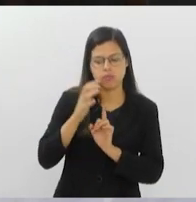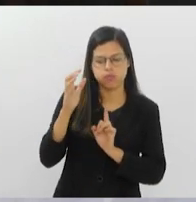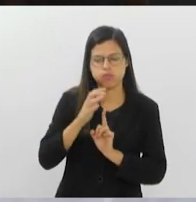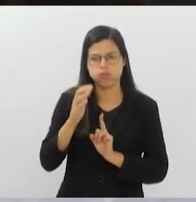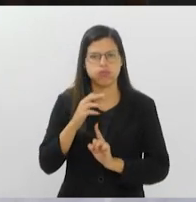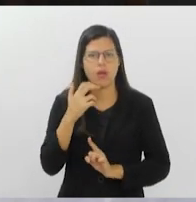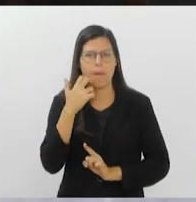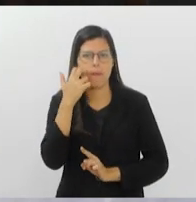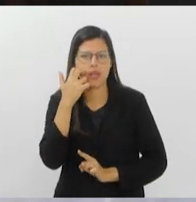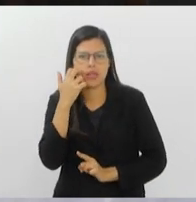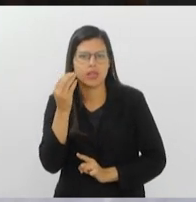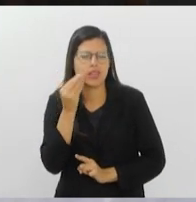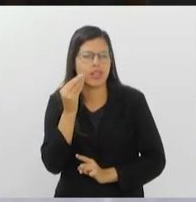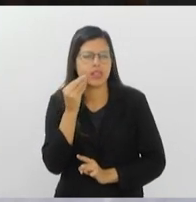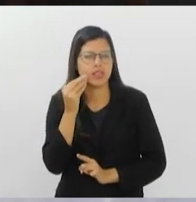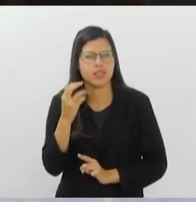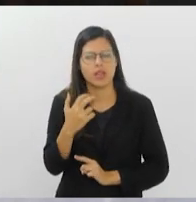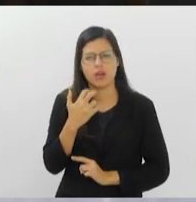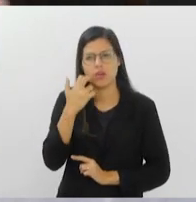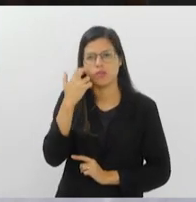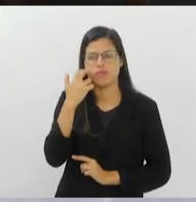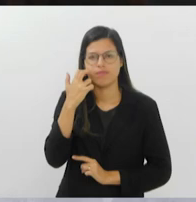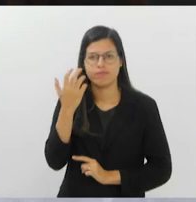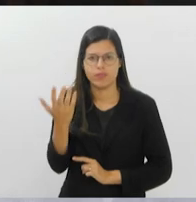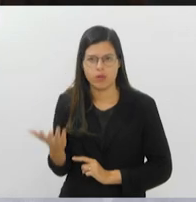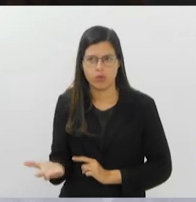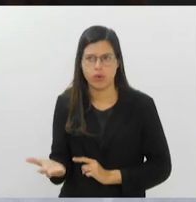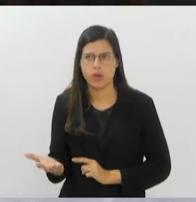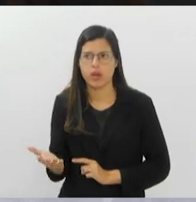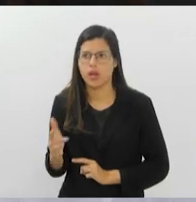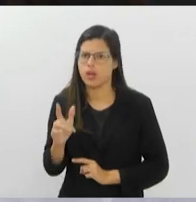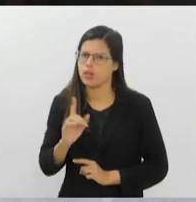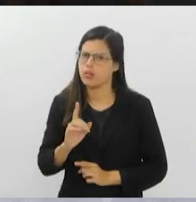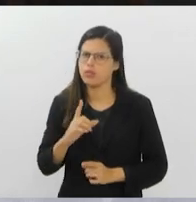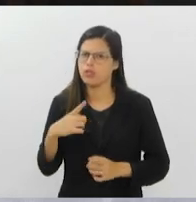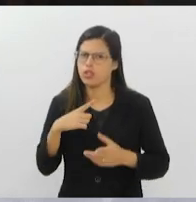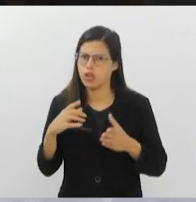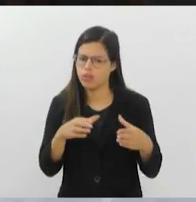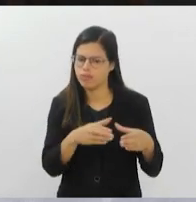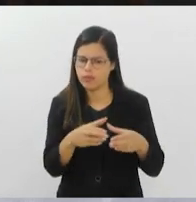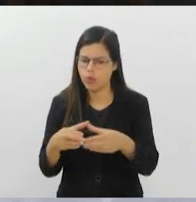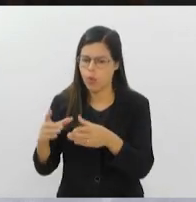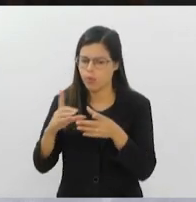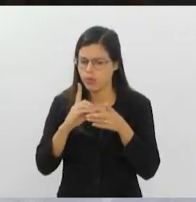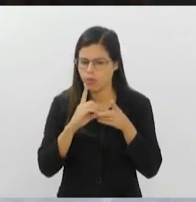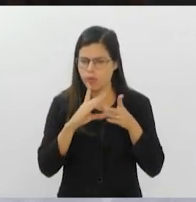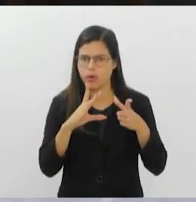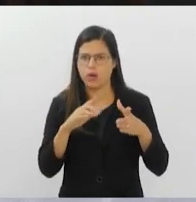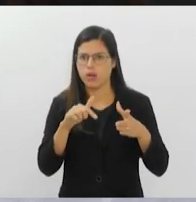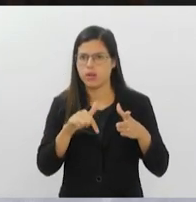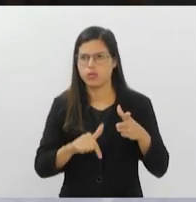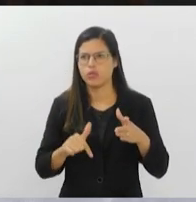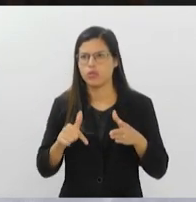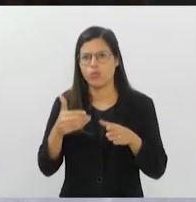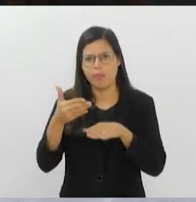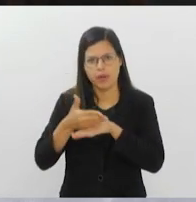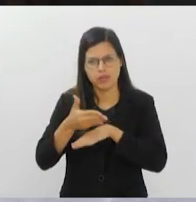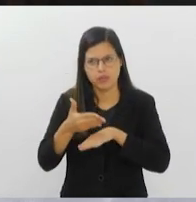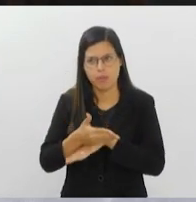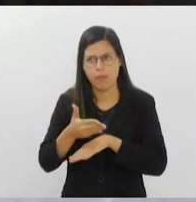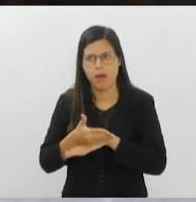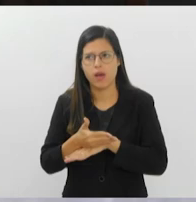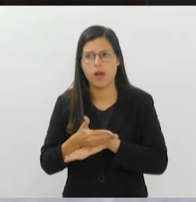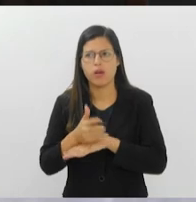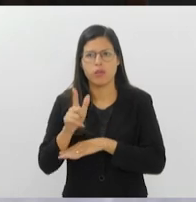acontecido. Era um acordo democrático. As equipes se mobilizavam, vinham. Isso é fundamental, isso faz parte do